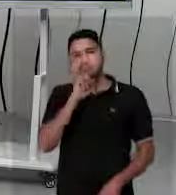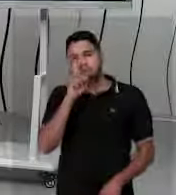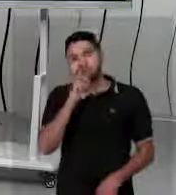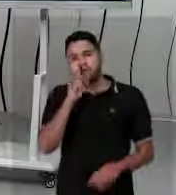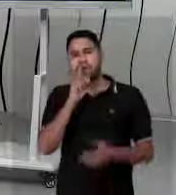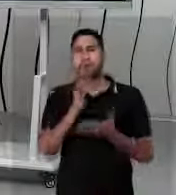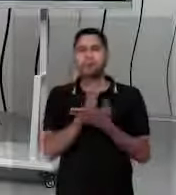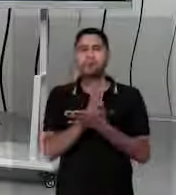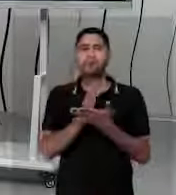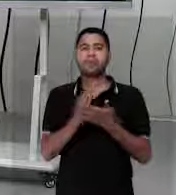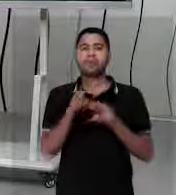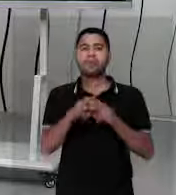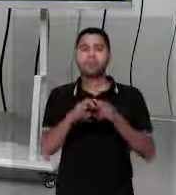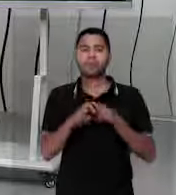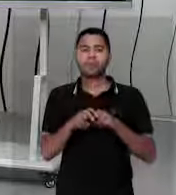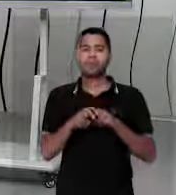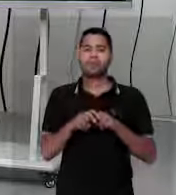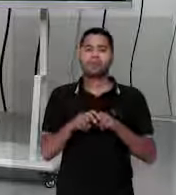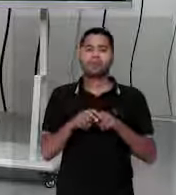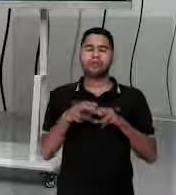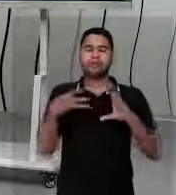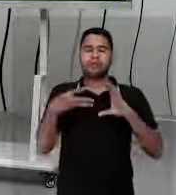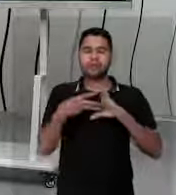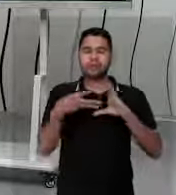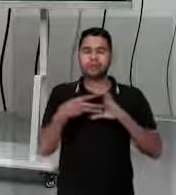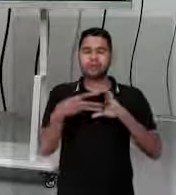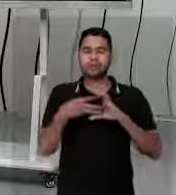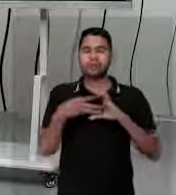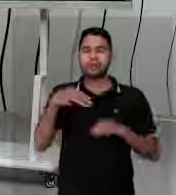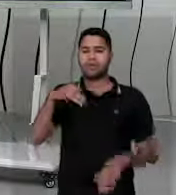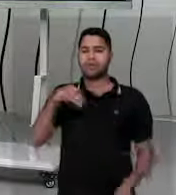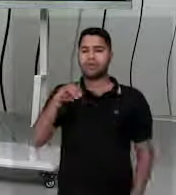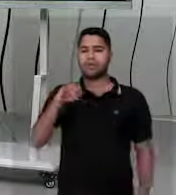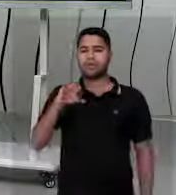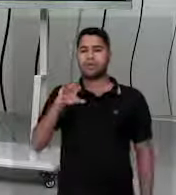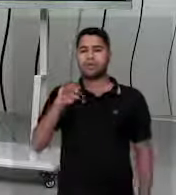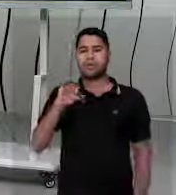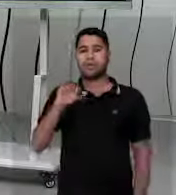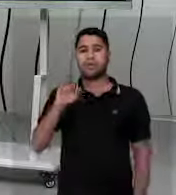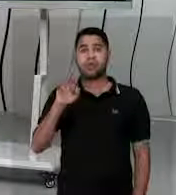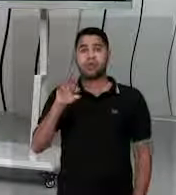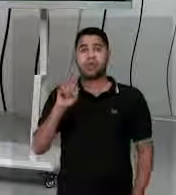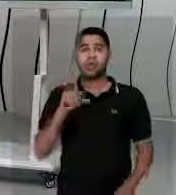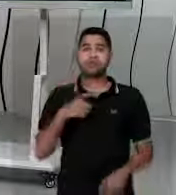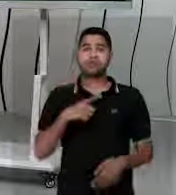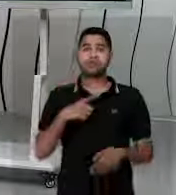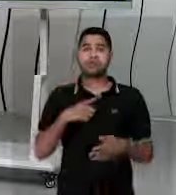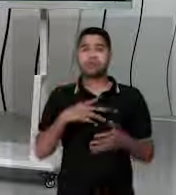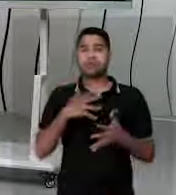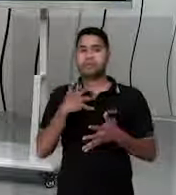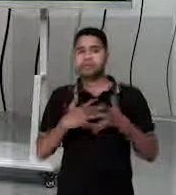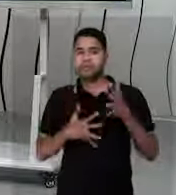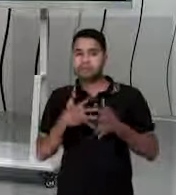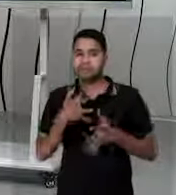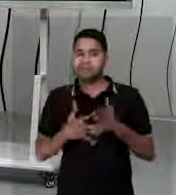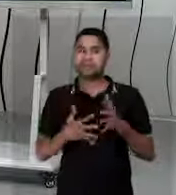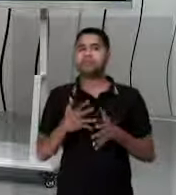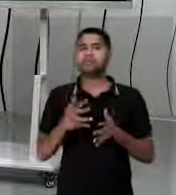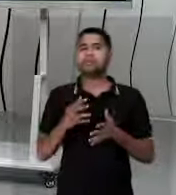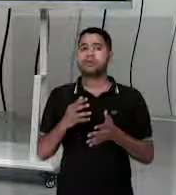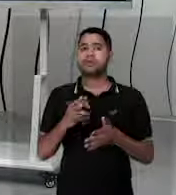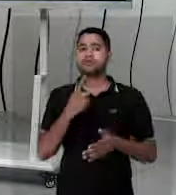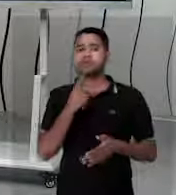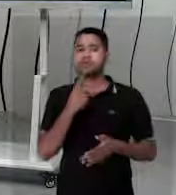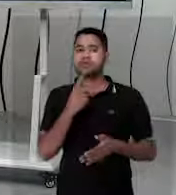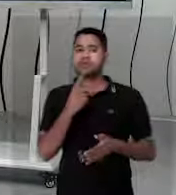que as suas células do miocárdio estão comprometidas. Pode faltar